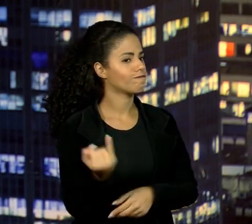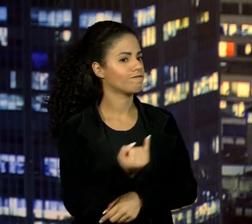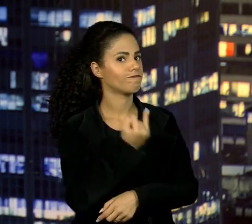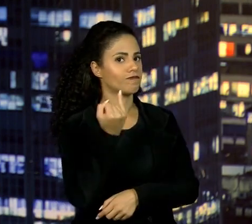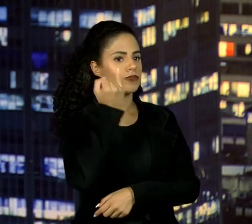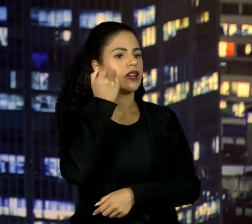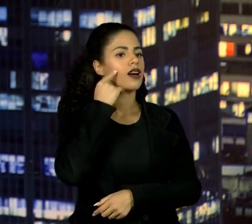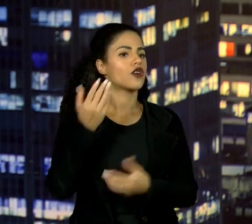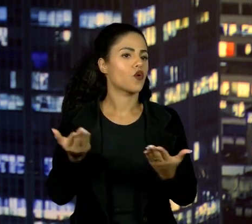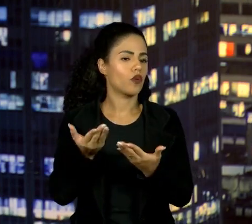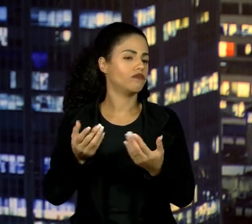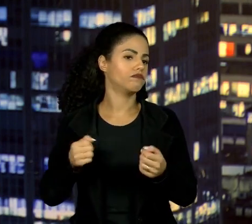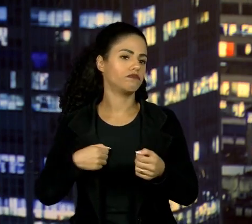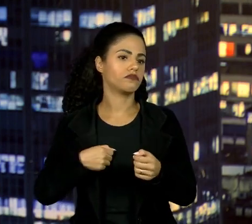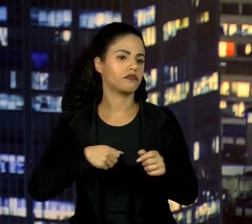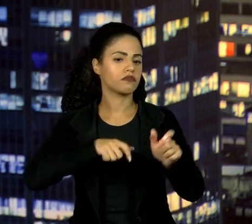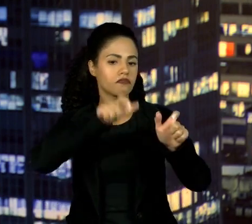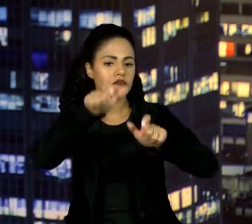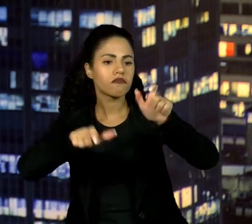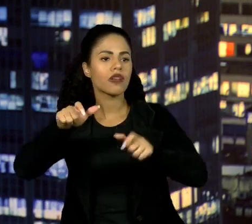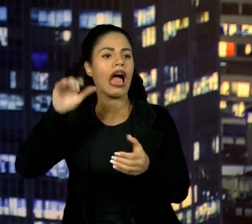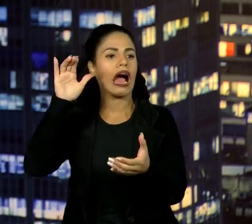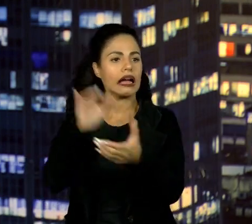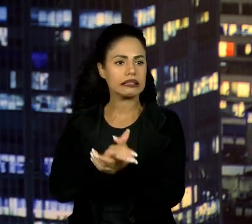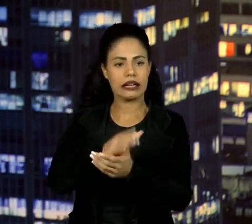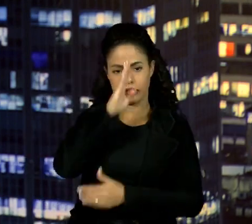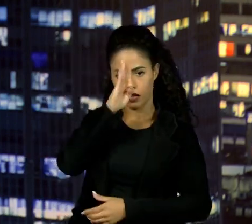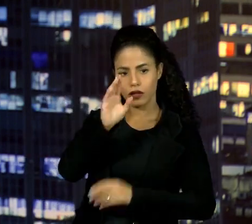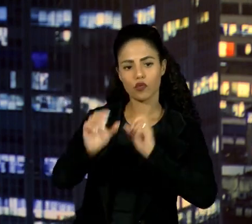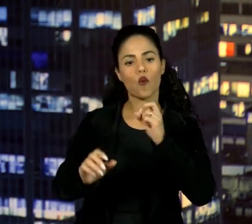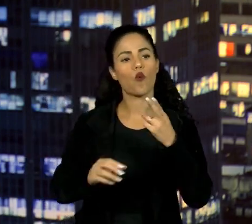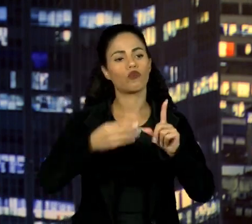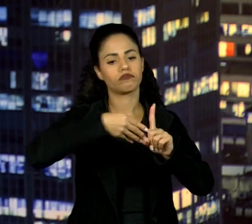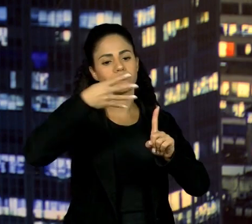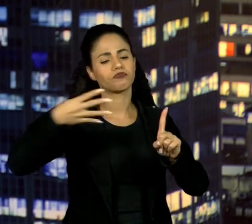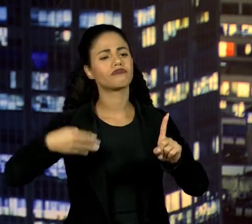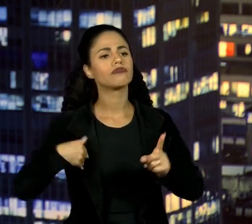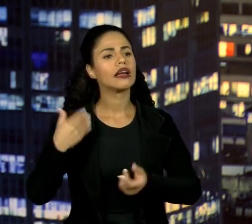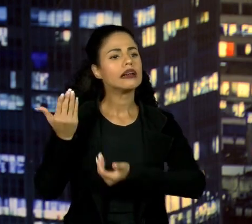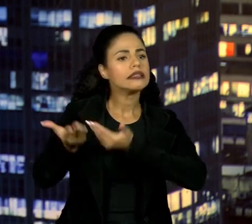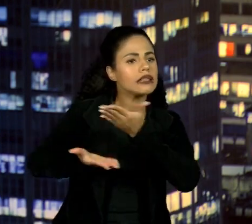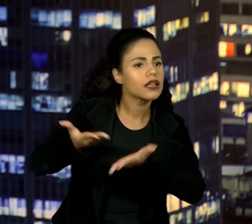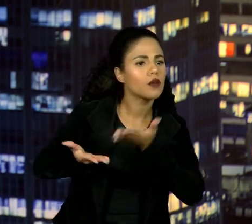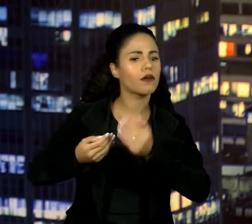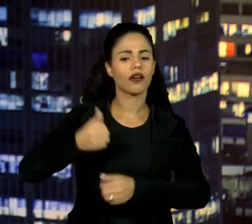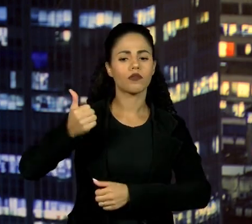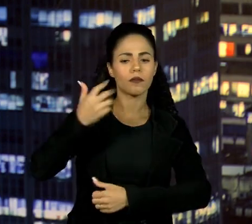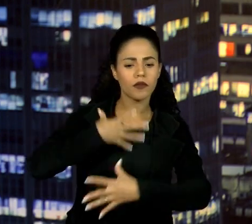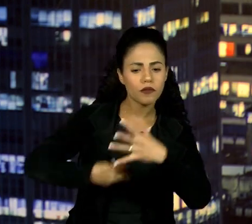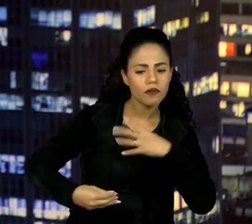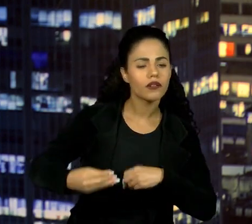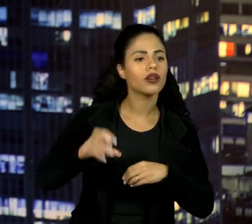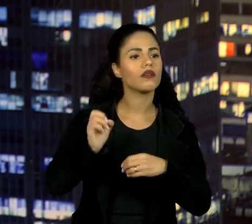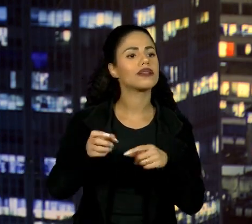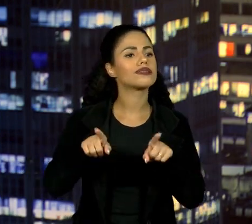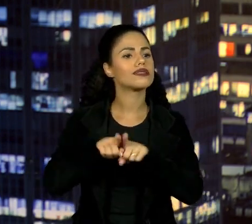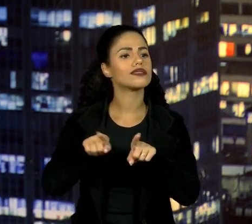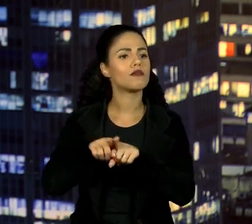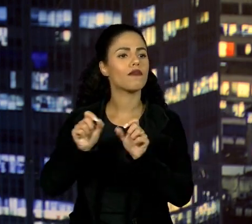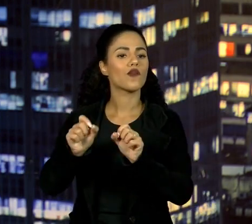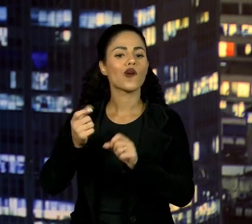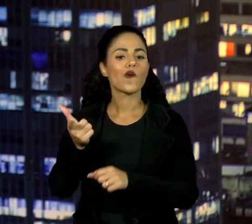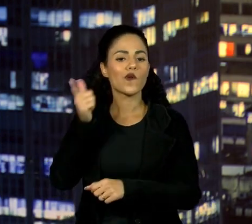agora casais diversos, homoafetivos ou não, né? Fizeram tratamento, tiveram o primeiro bebê, deixaram embriões congelados,